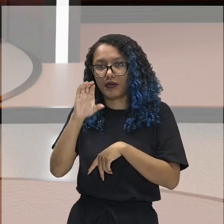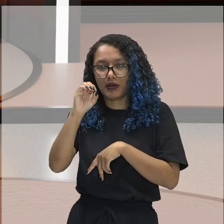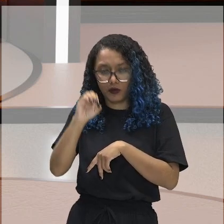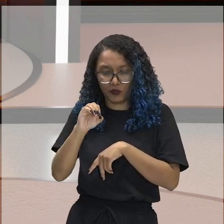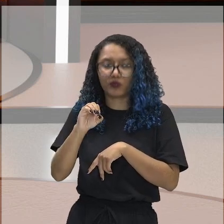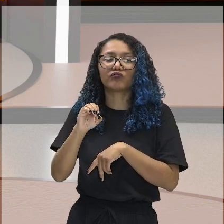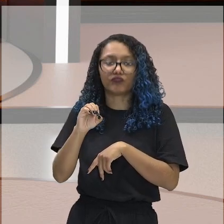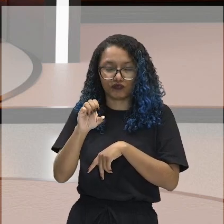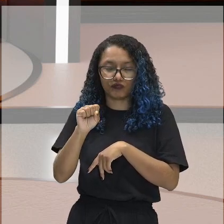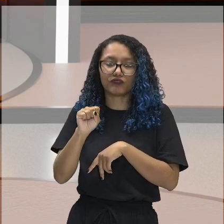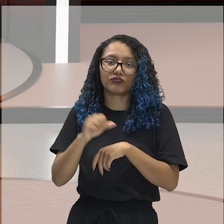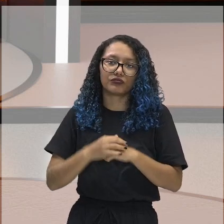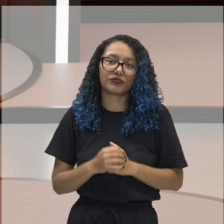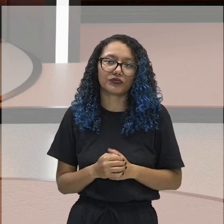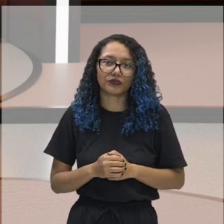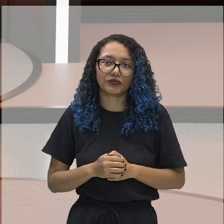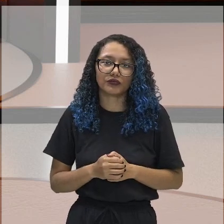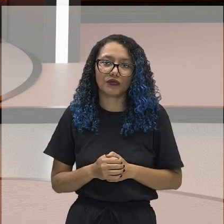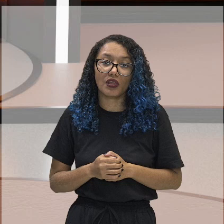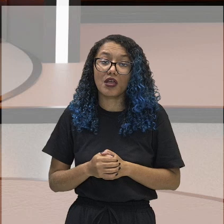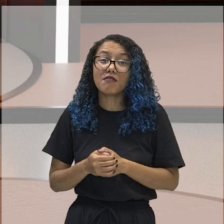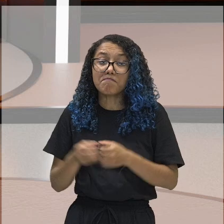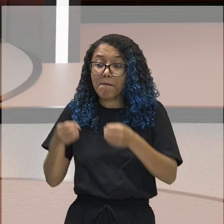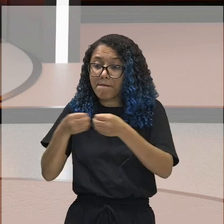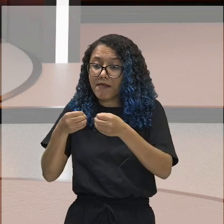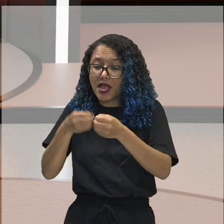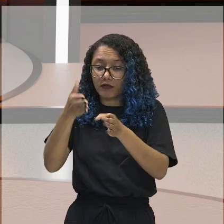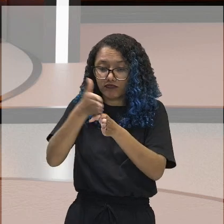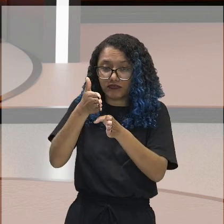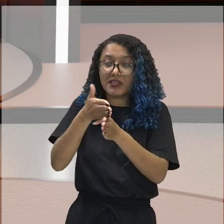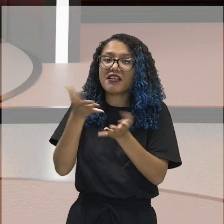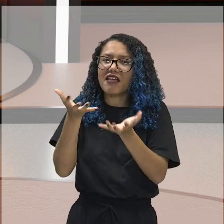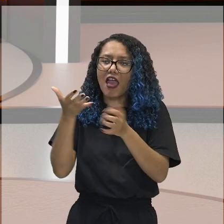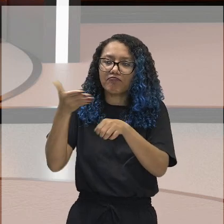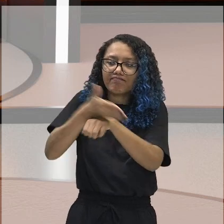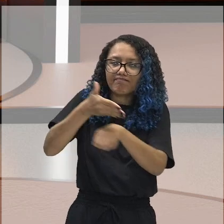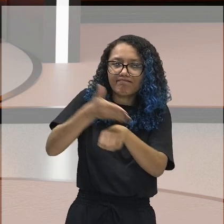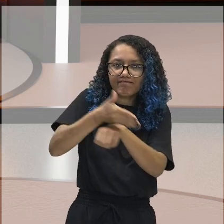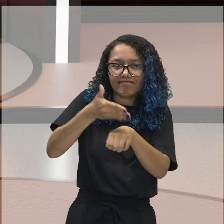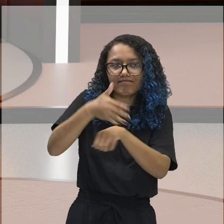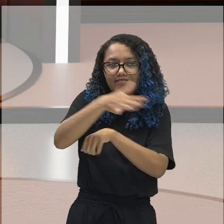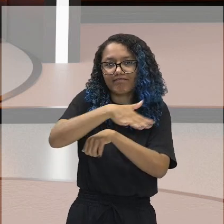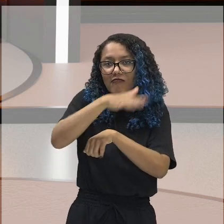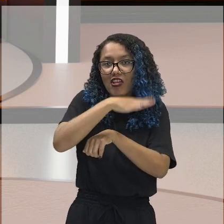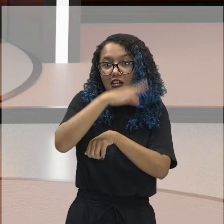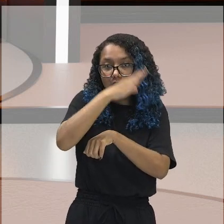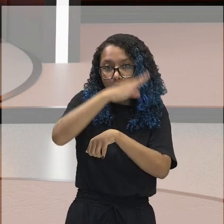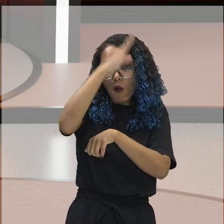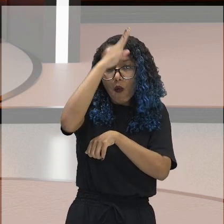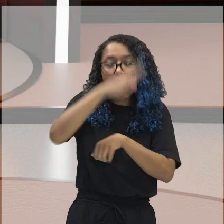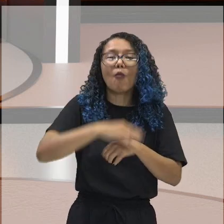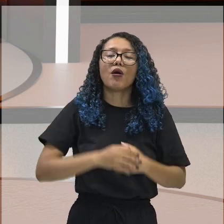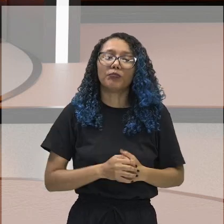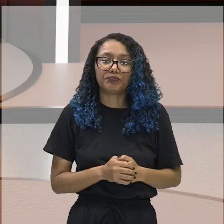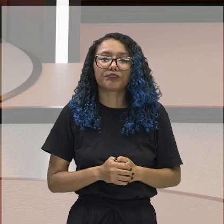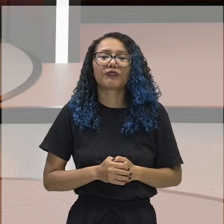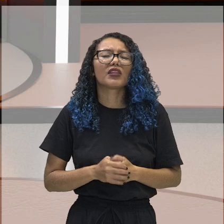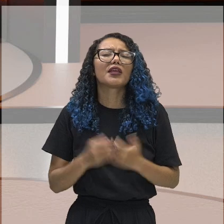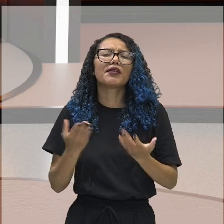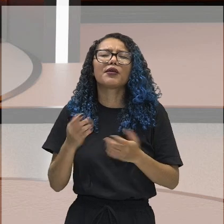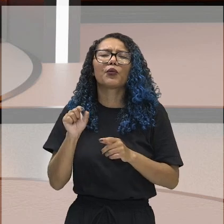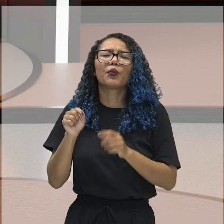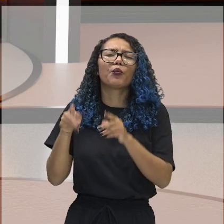fronteiras do Império, tentando então fazer aí a entrada, tá? Então, o que é o bárbaro? É aquele que não tem